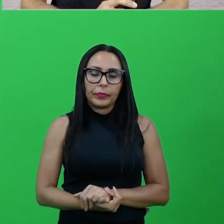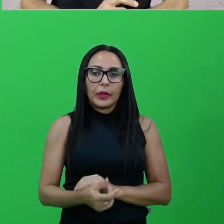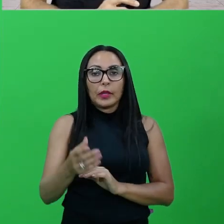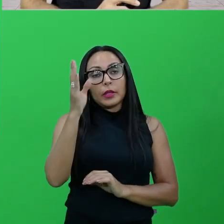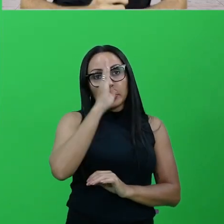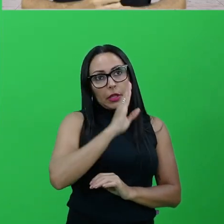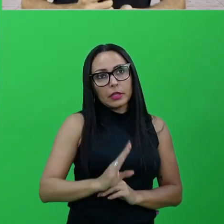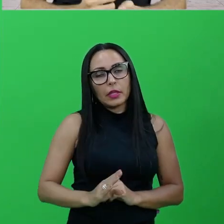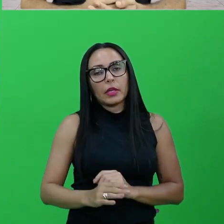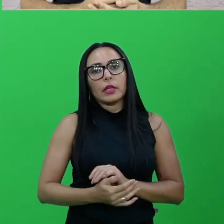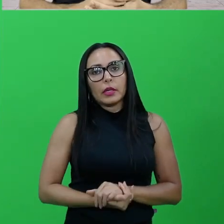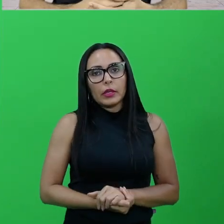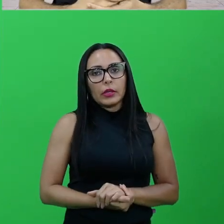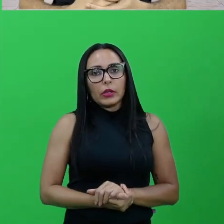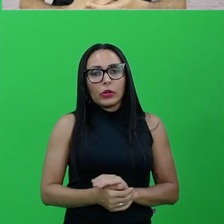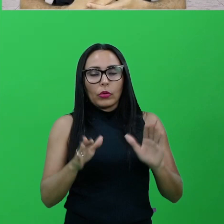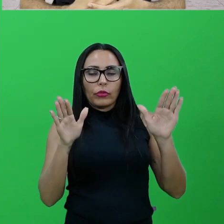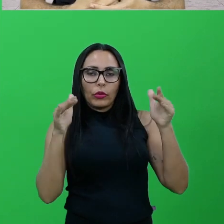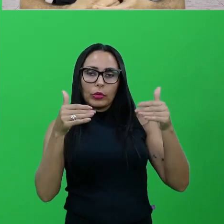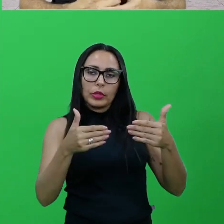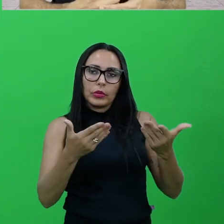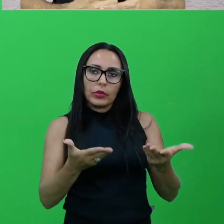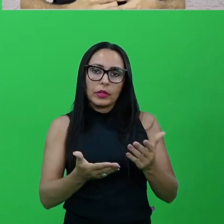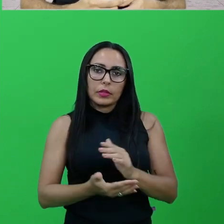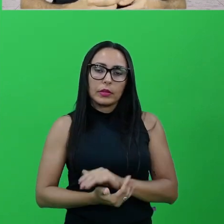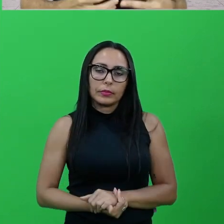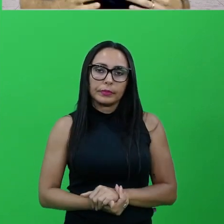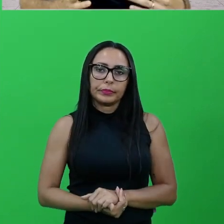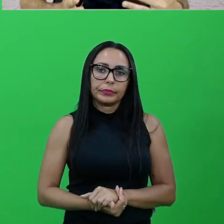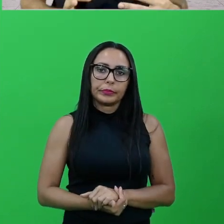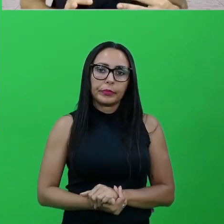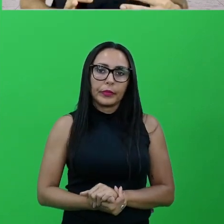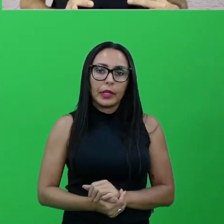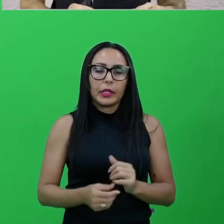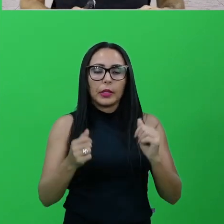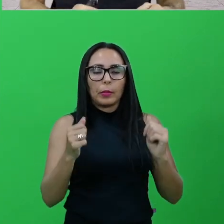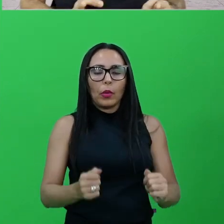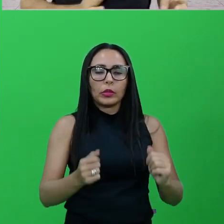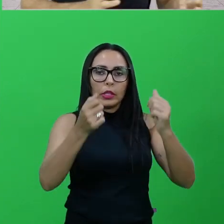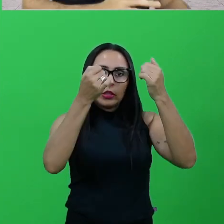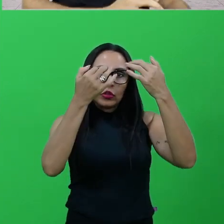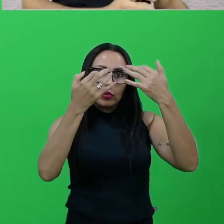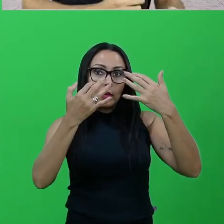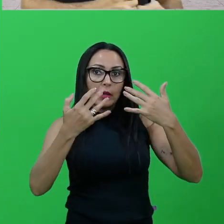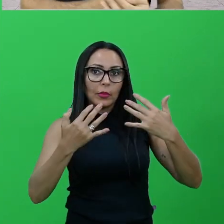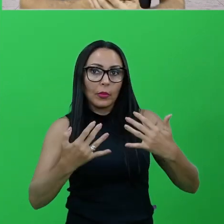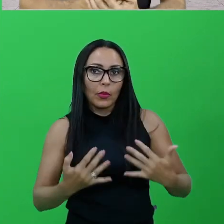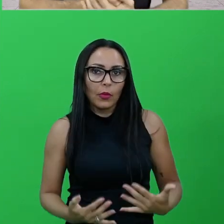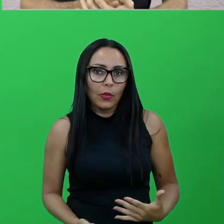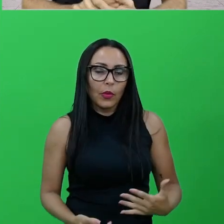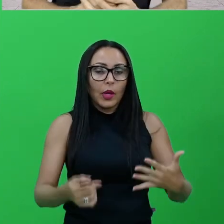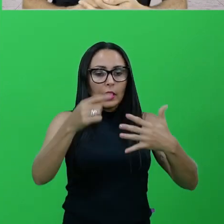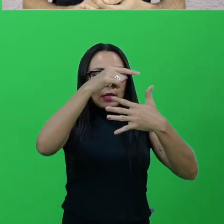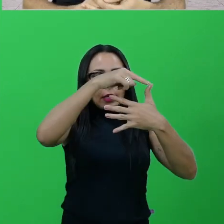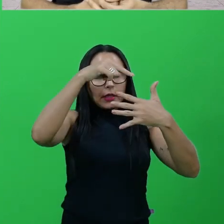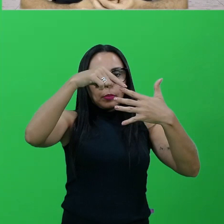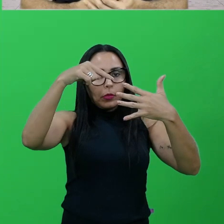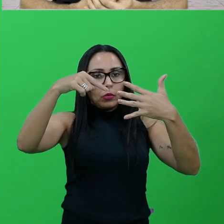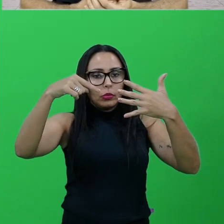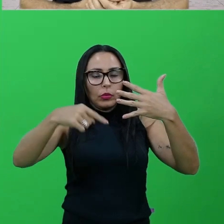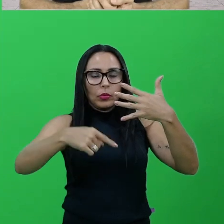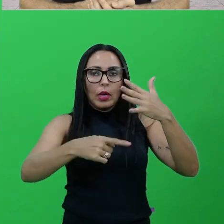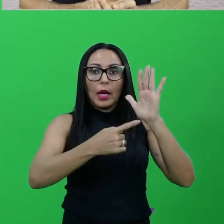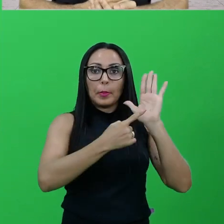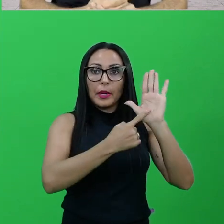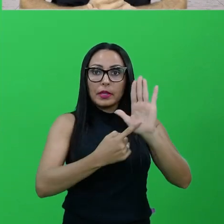brasileira, com foco na inovação, a gente pode destrinchar um pouco cada um dos pontos que foram apresentados